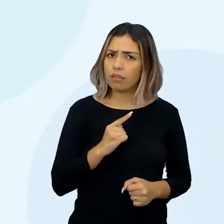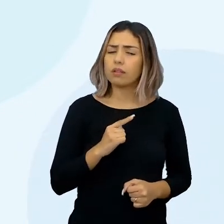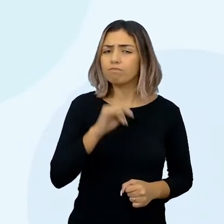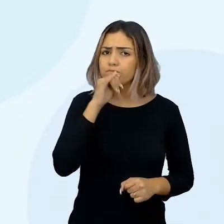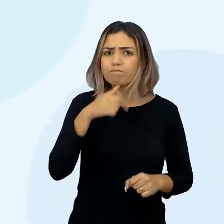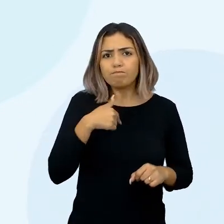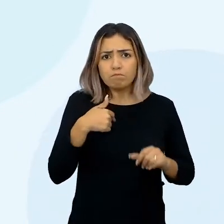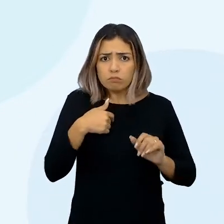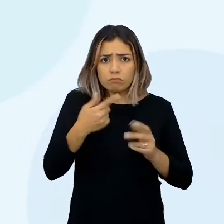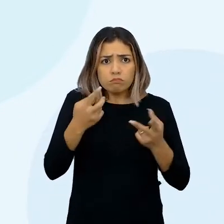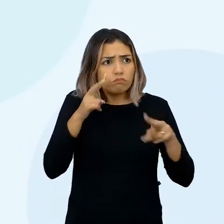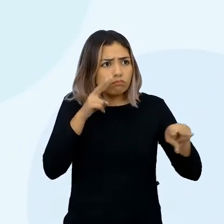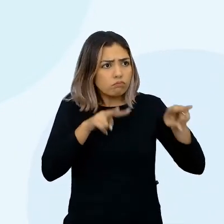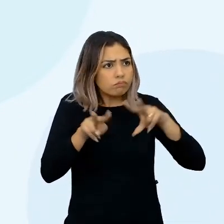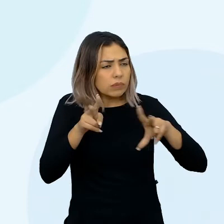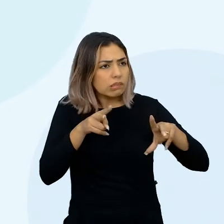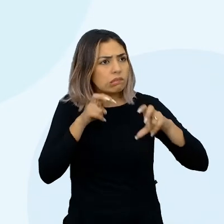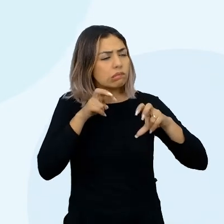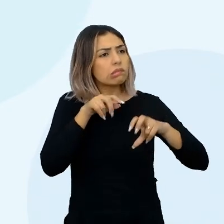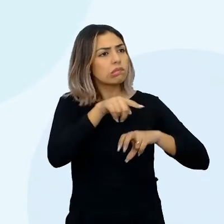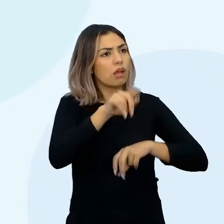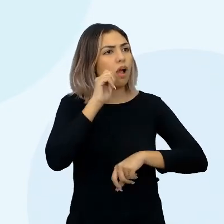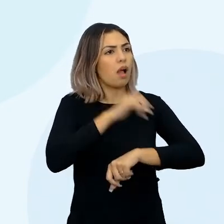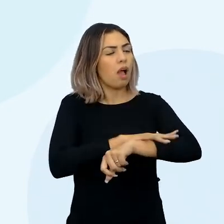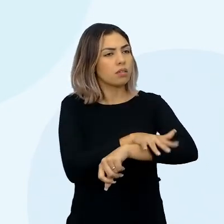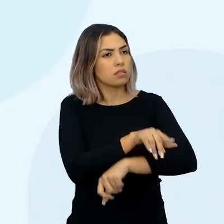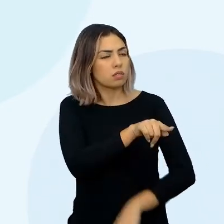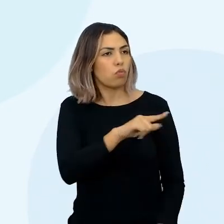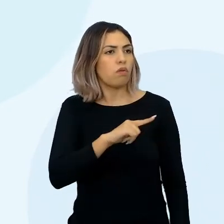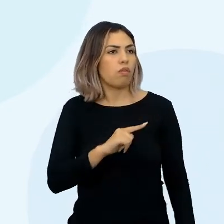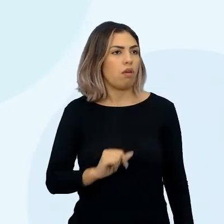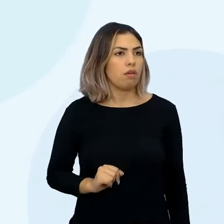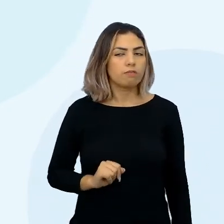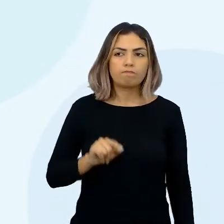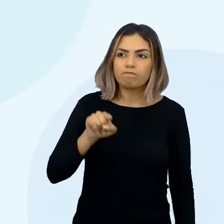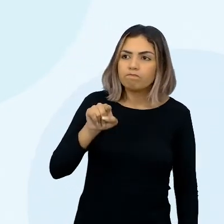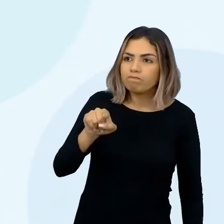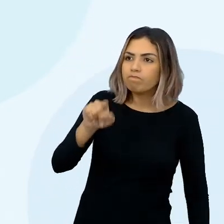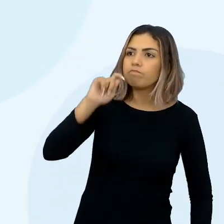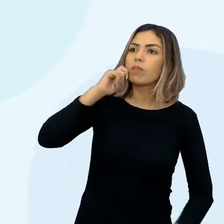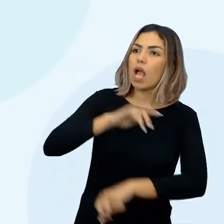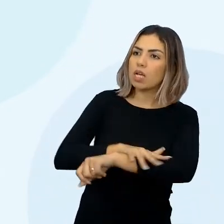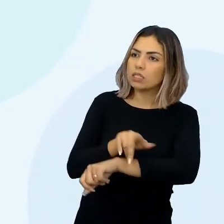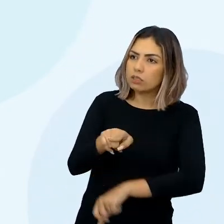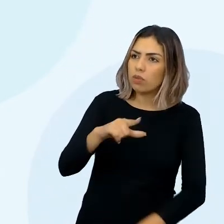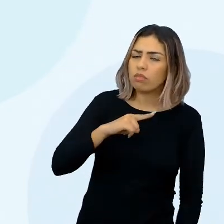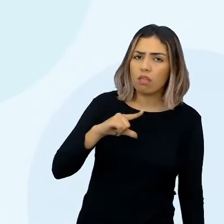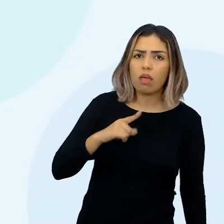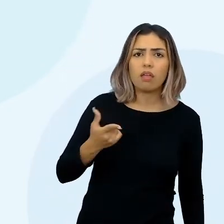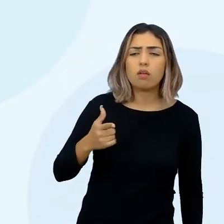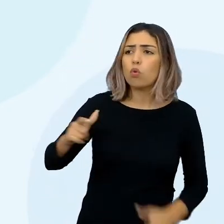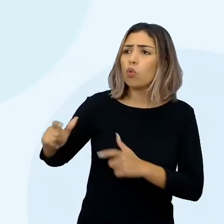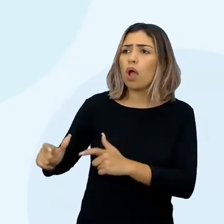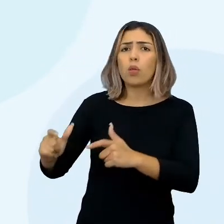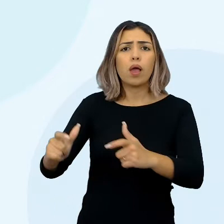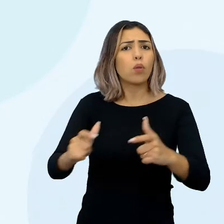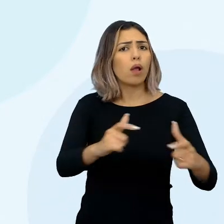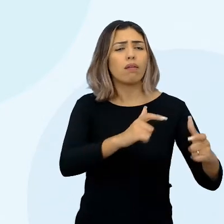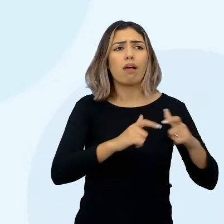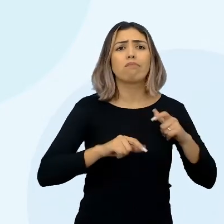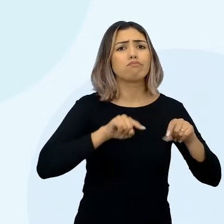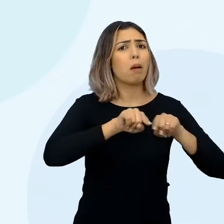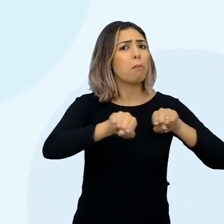nossos olhos o racismo a todo momento em diferentes espaços. Mas, ao mesmo tempo, sendo um